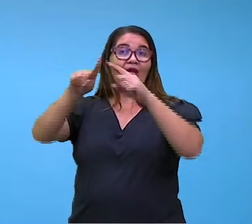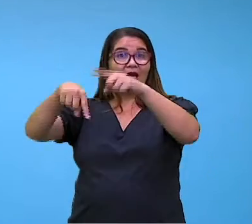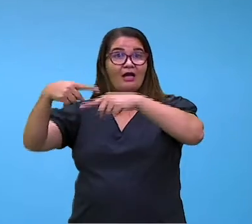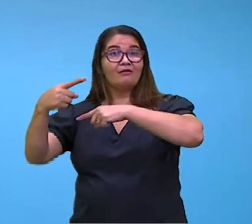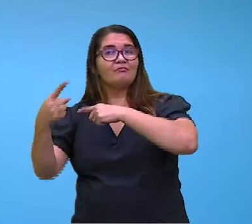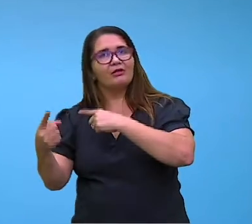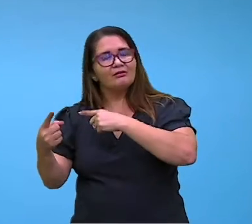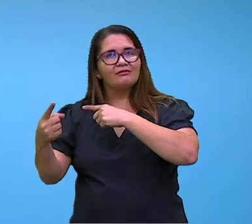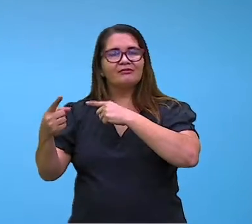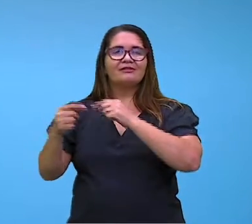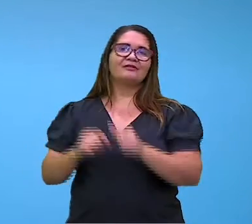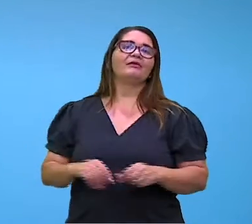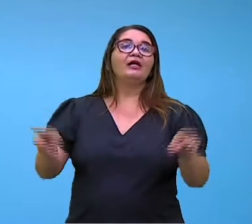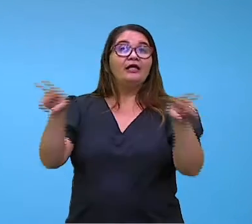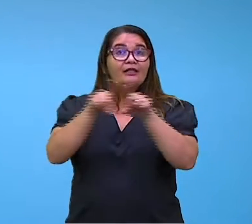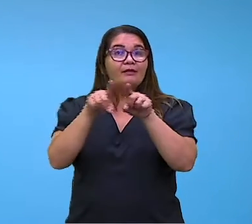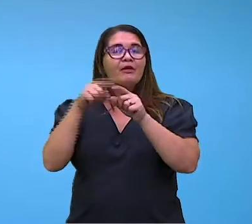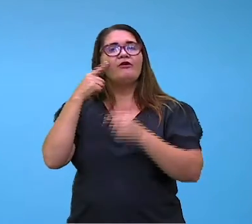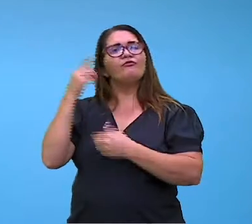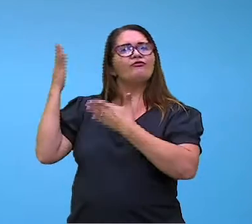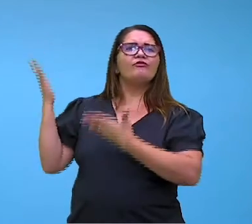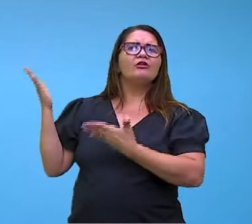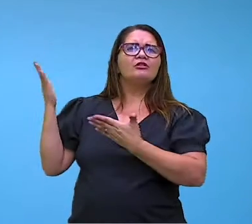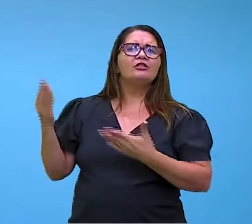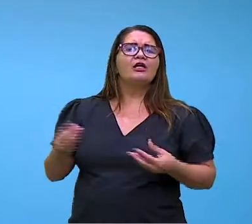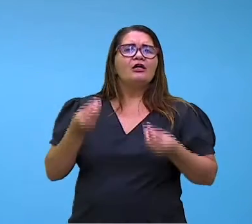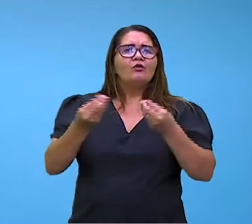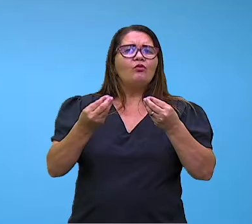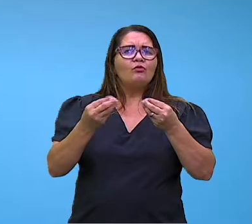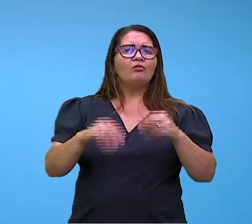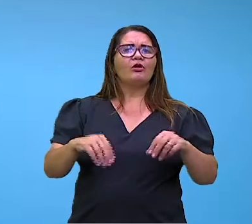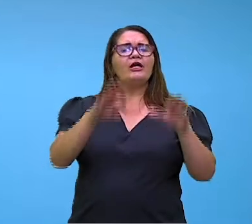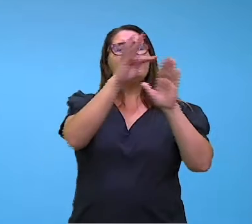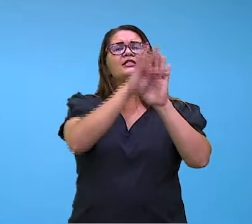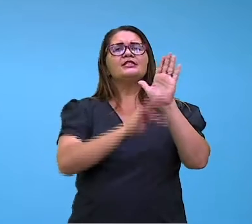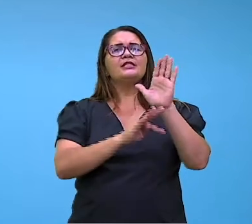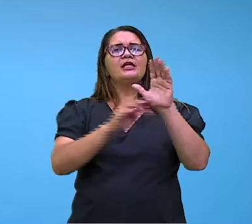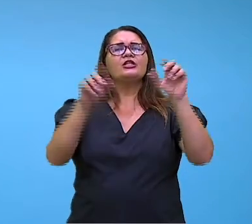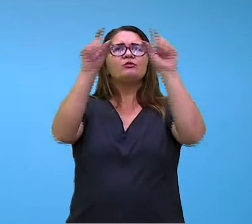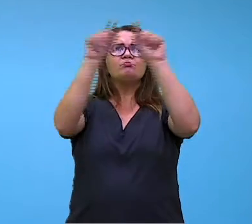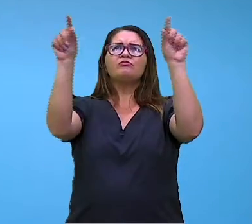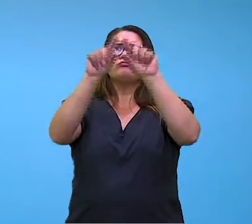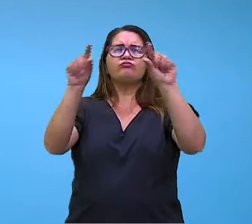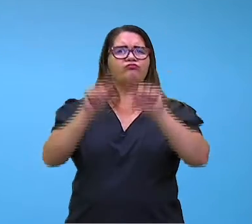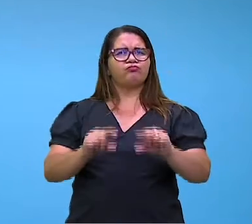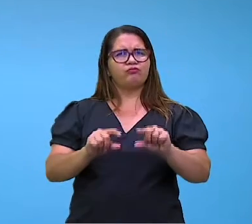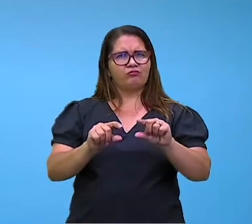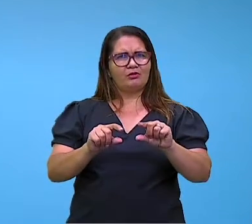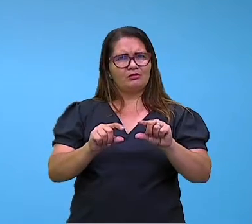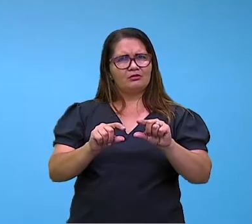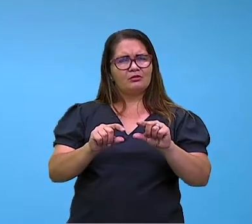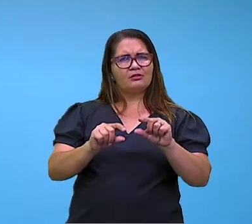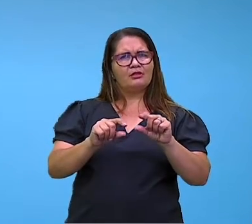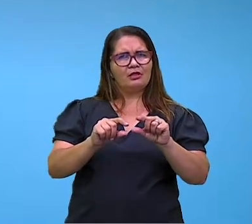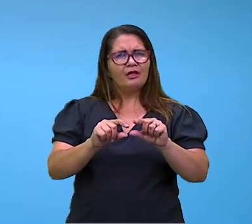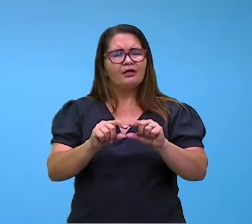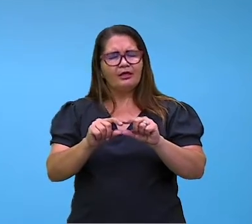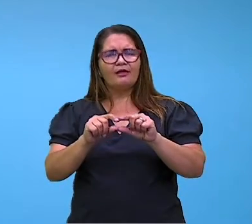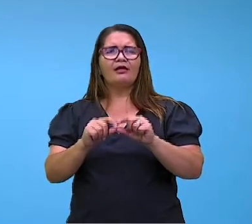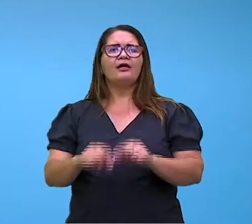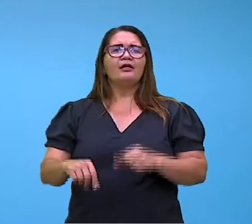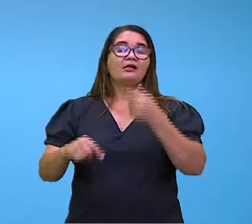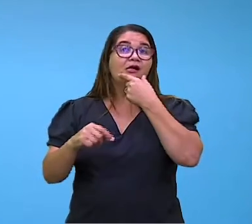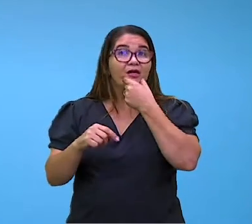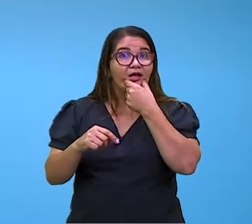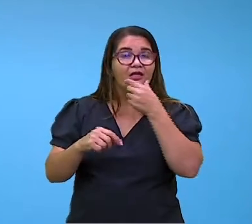What is the relationship between the characters and the comic strip? Então, aí nós